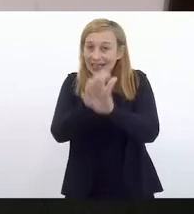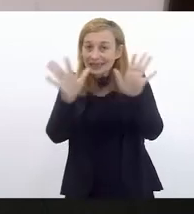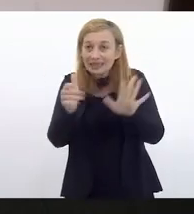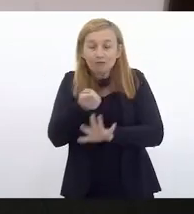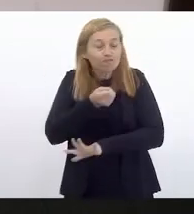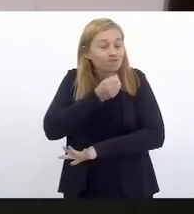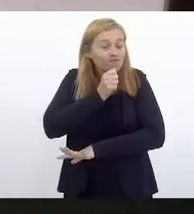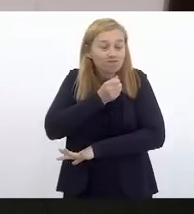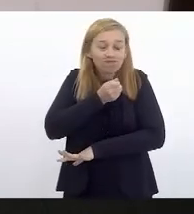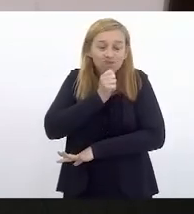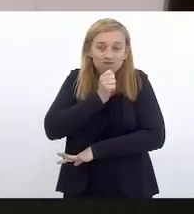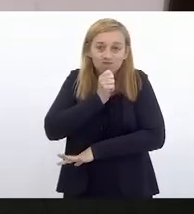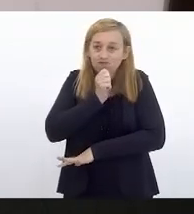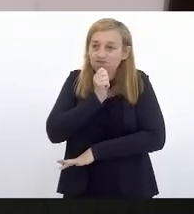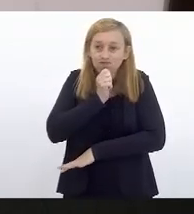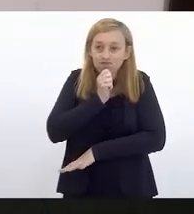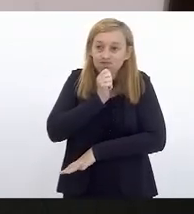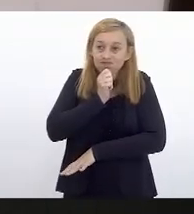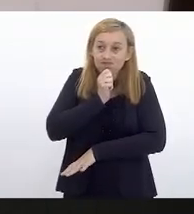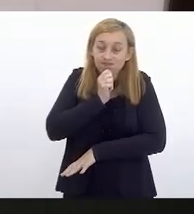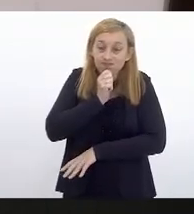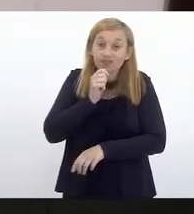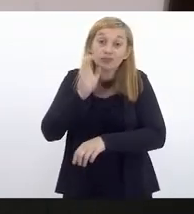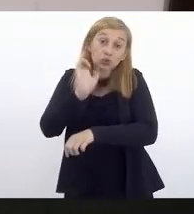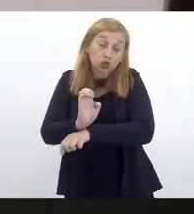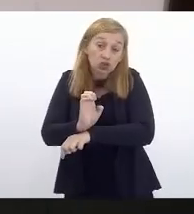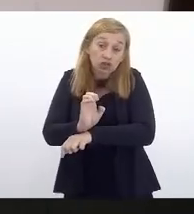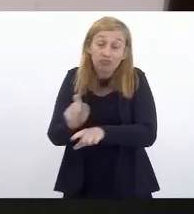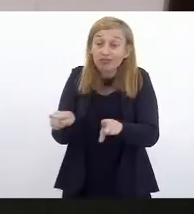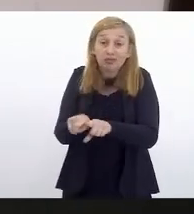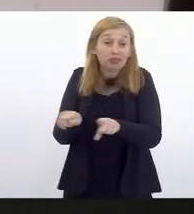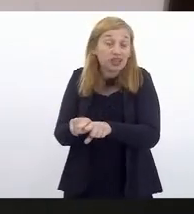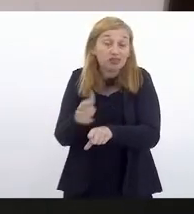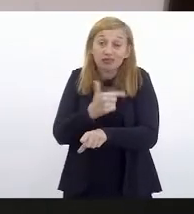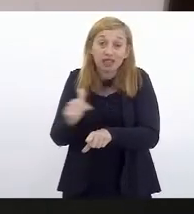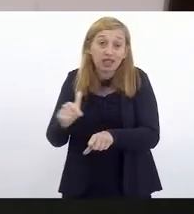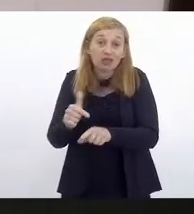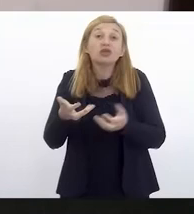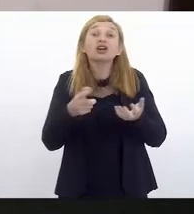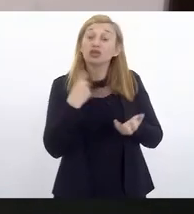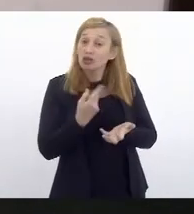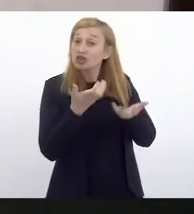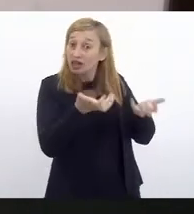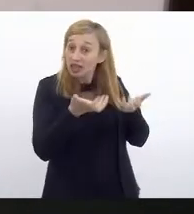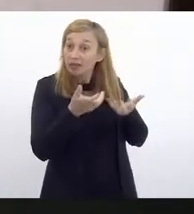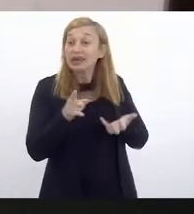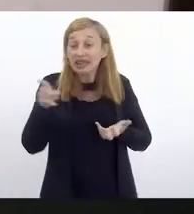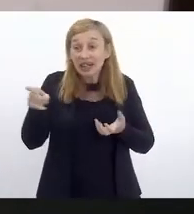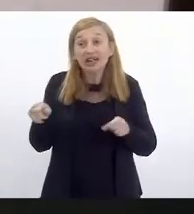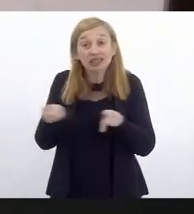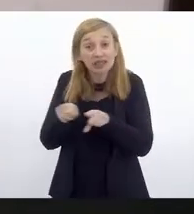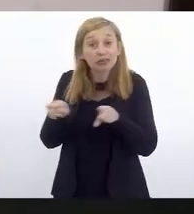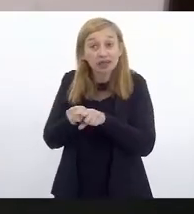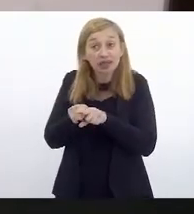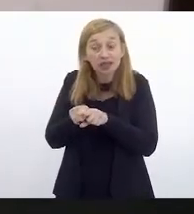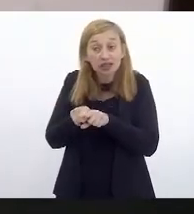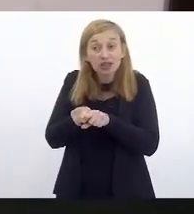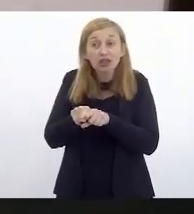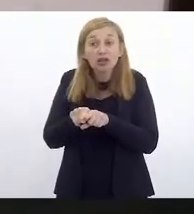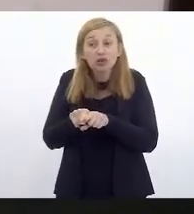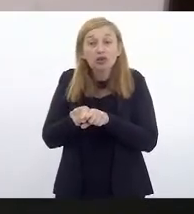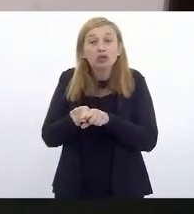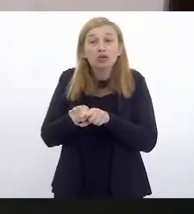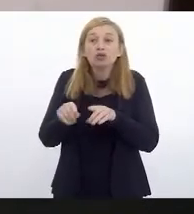né? E nem o Estado tem assento. O que a gente quer é que lá tenha também um conselho